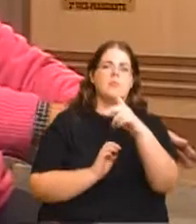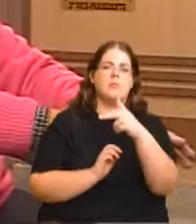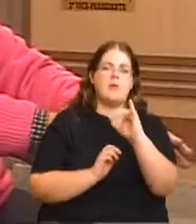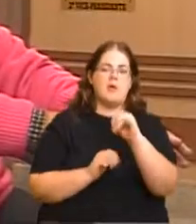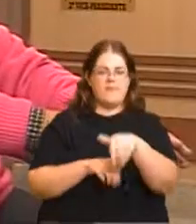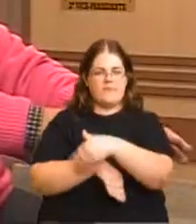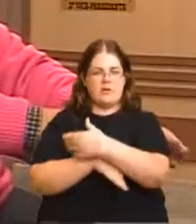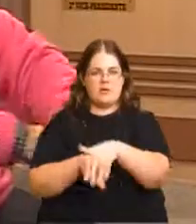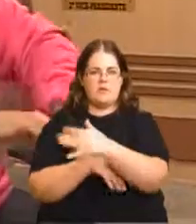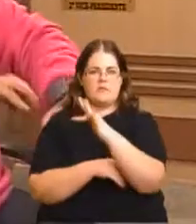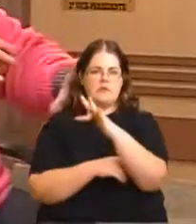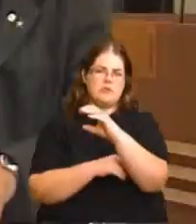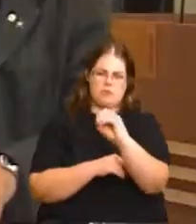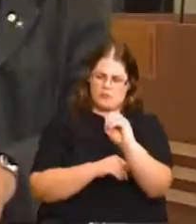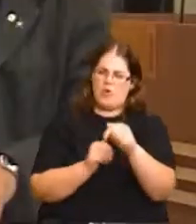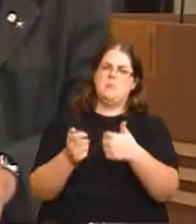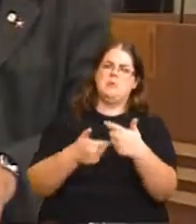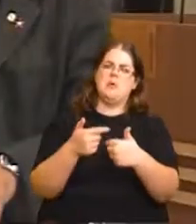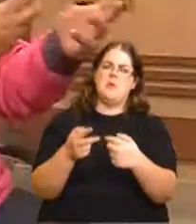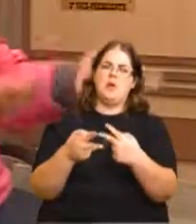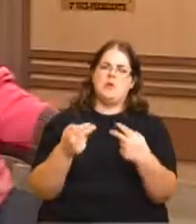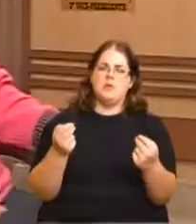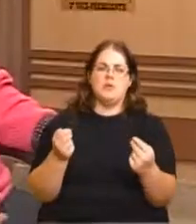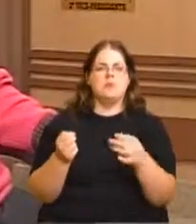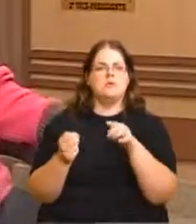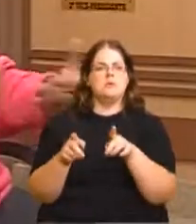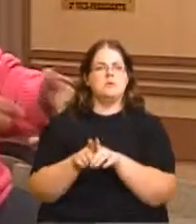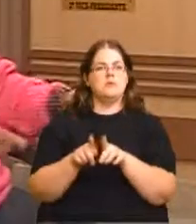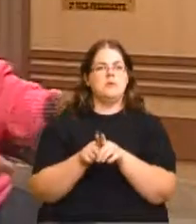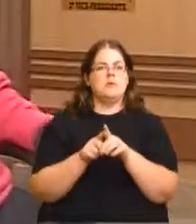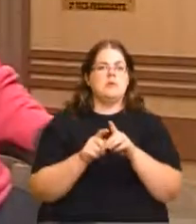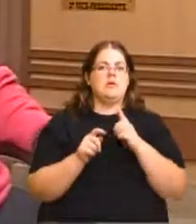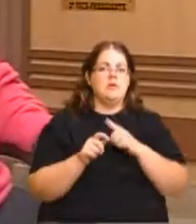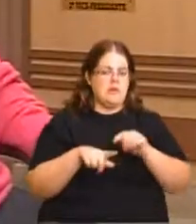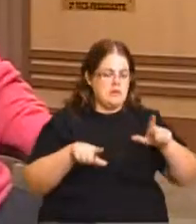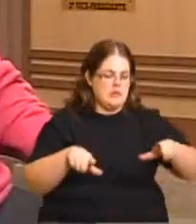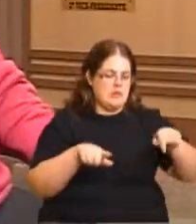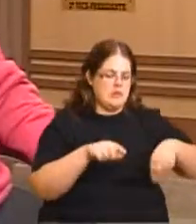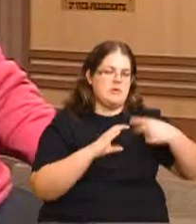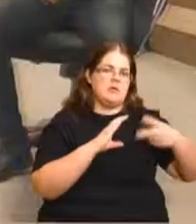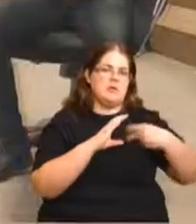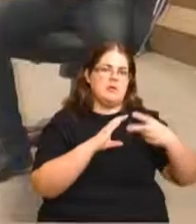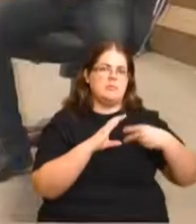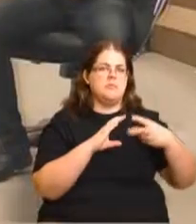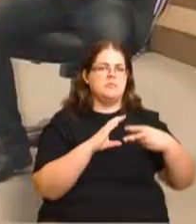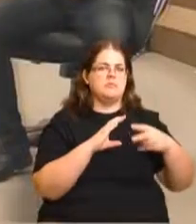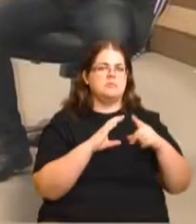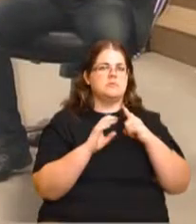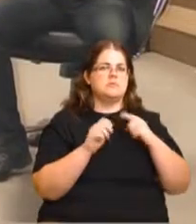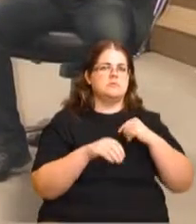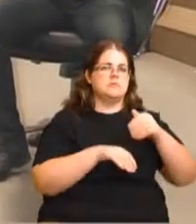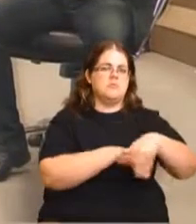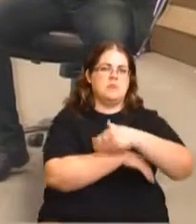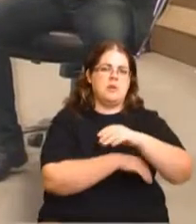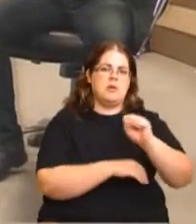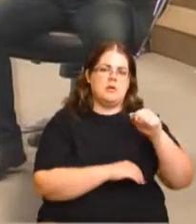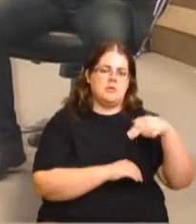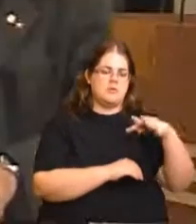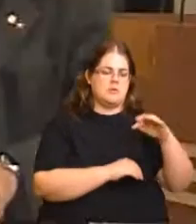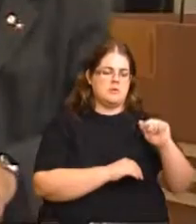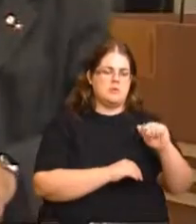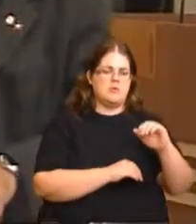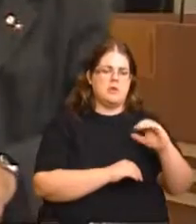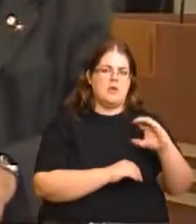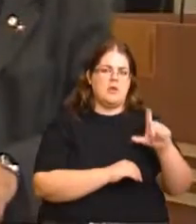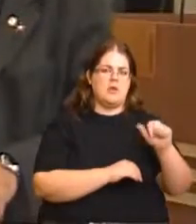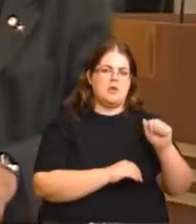questão da CPI da Fernando Osório. CPI da Fernando Osório. E tem o próprio gabinete aqui também. O próprio gabinete na Câmara, o nosso gabinete lá na Rua Santa Clara, aqui